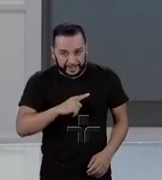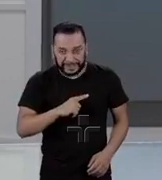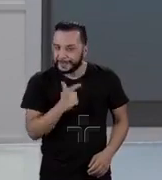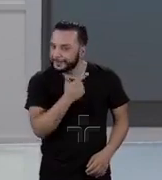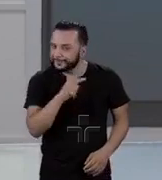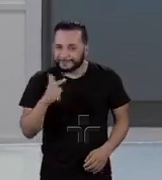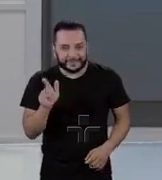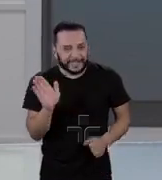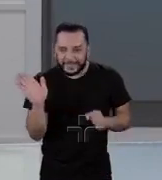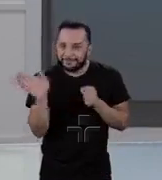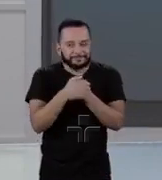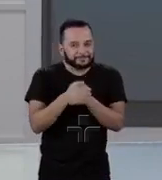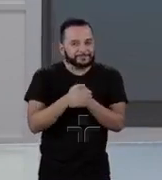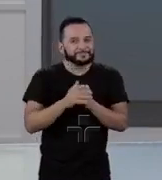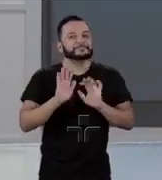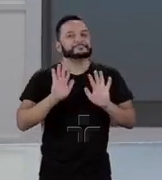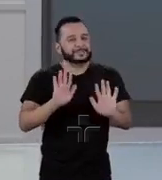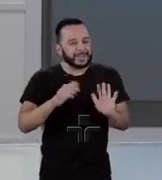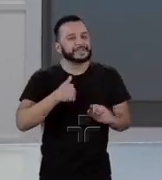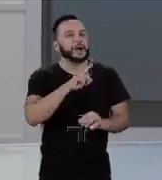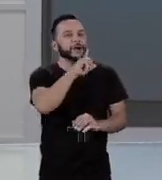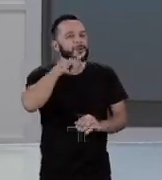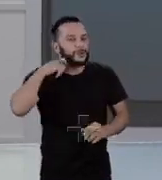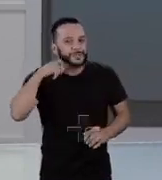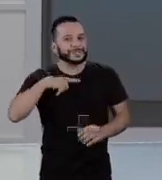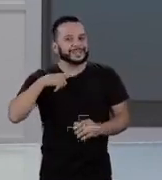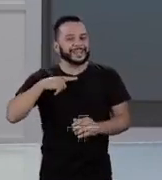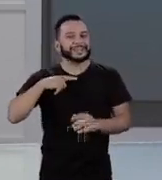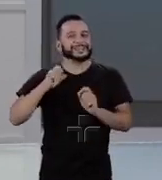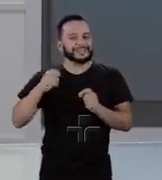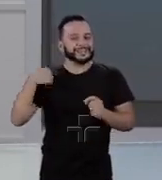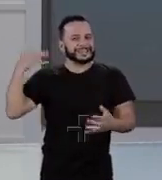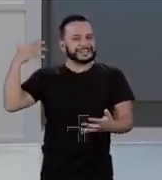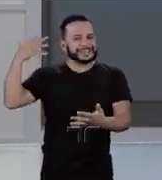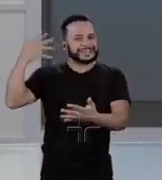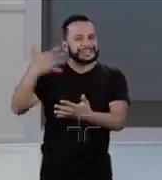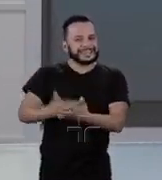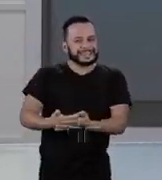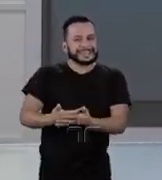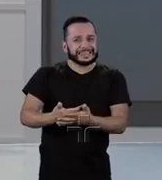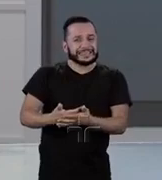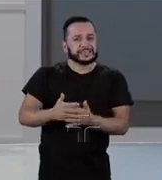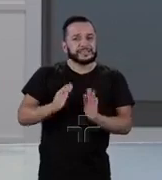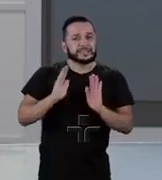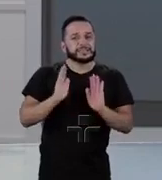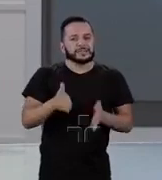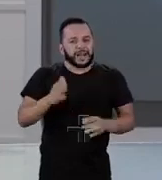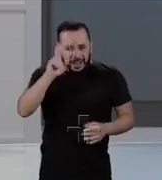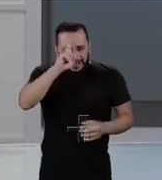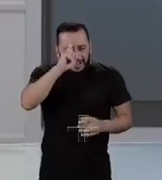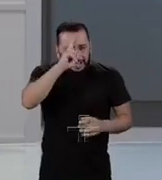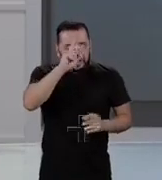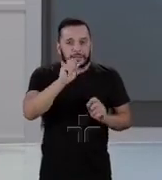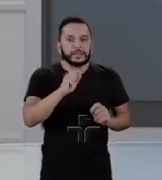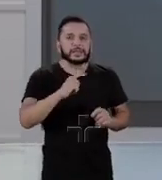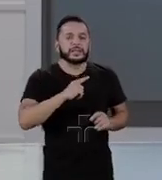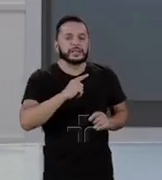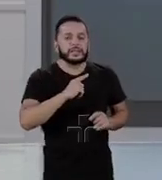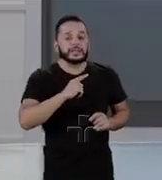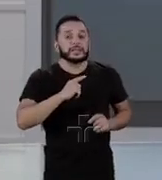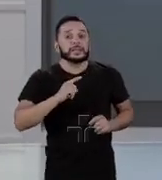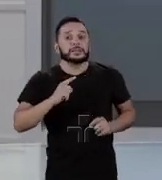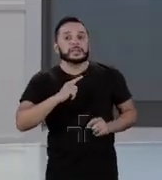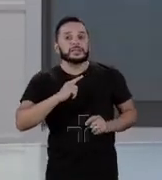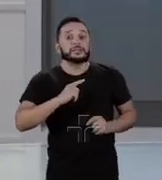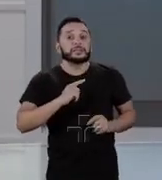tem outras narrativas históricas. Por exemplo, na Rússia, Hitler só foi derrotado porque a União Soviética resolveu brigar com ele, né? Que foi ele que atacou a